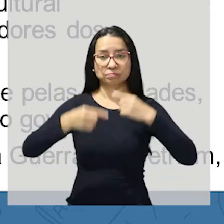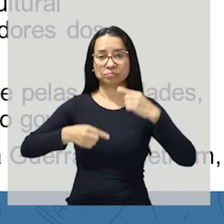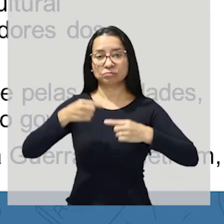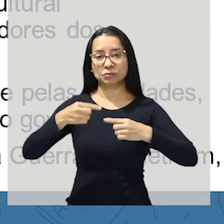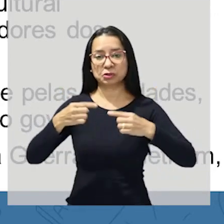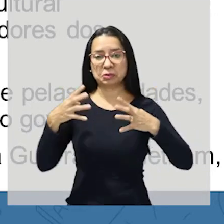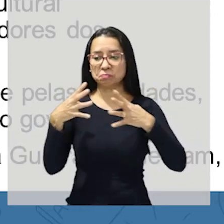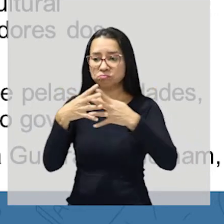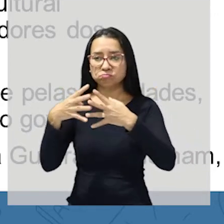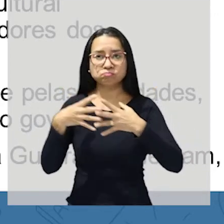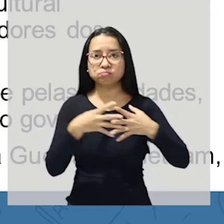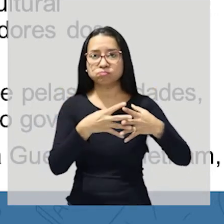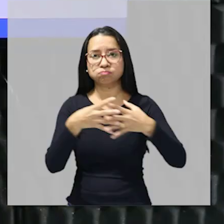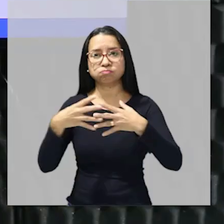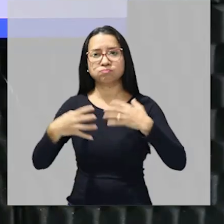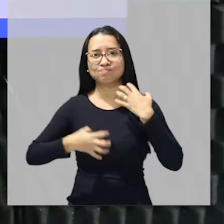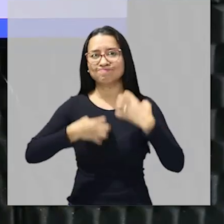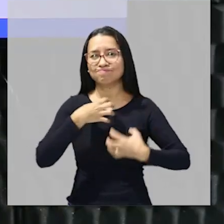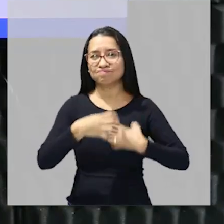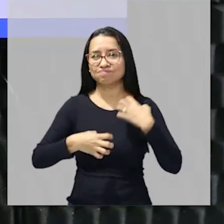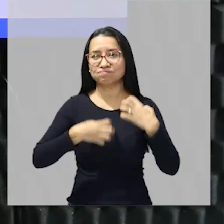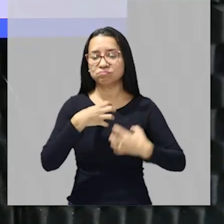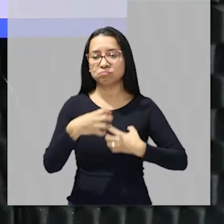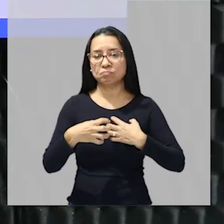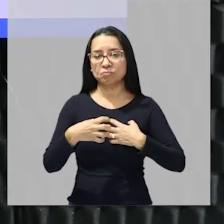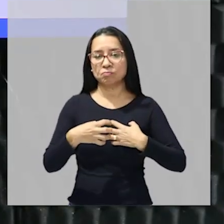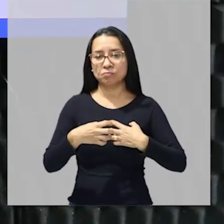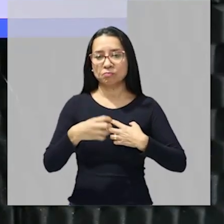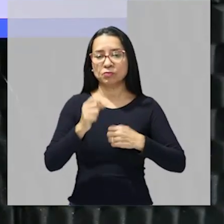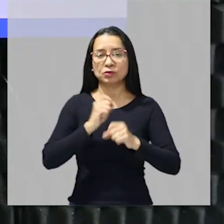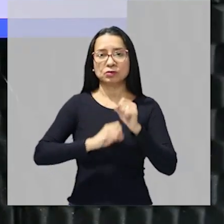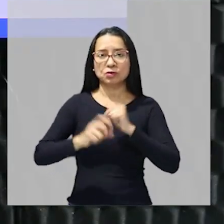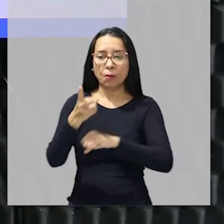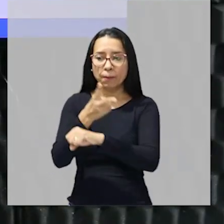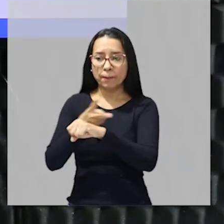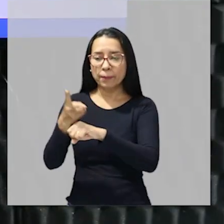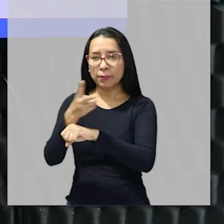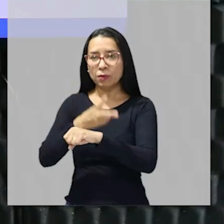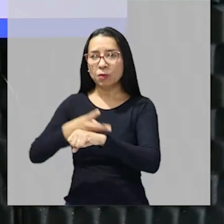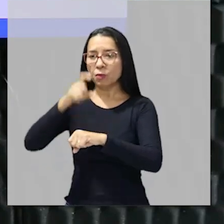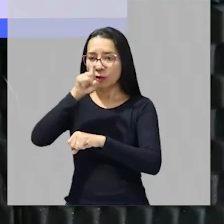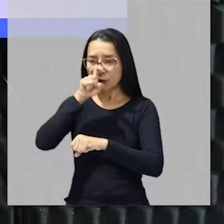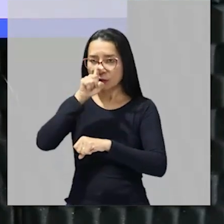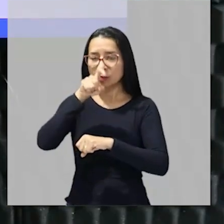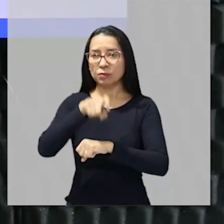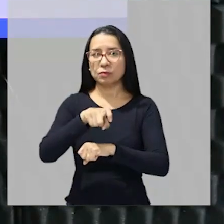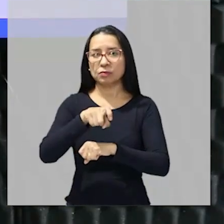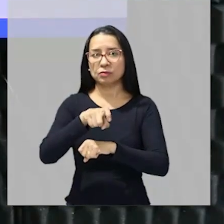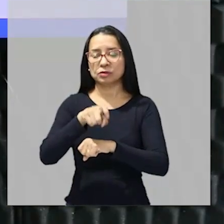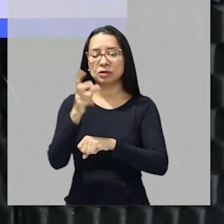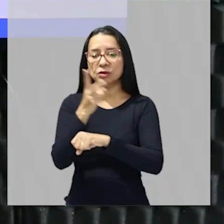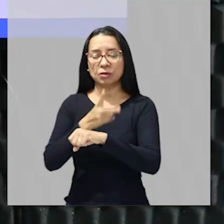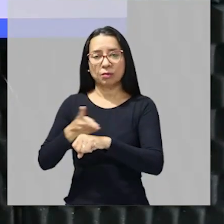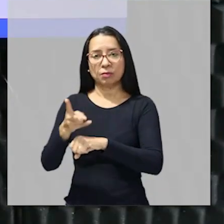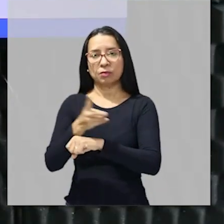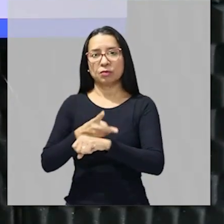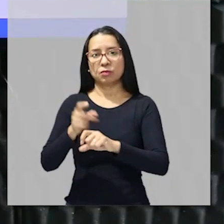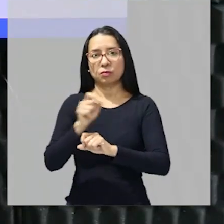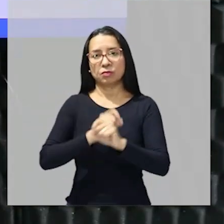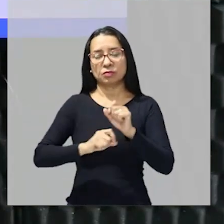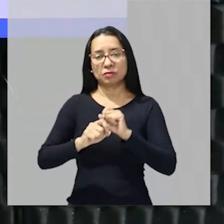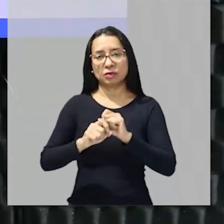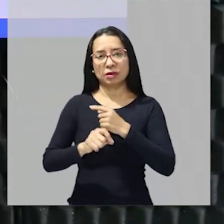histeria, uma política, literalmente, de caça às bruxas. ou seja, de caça